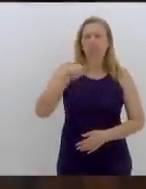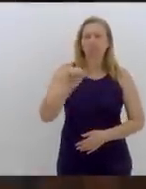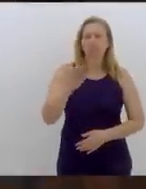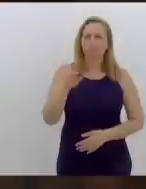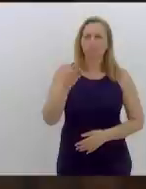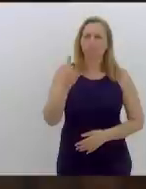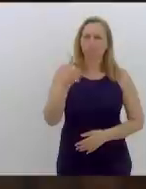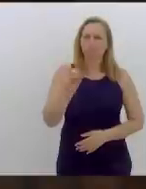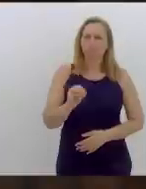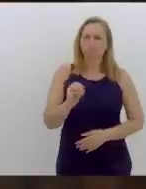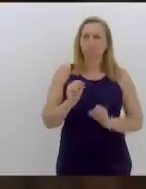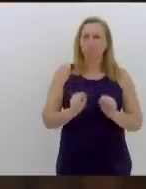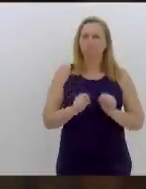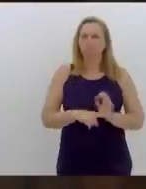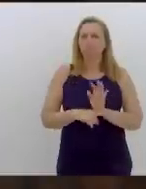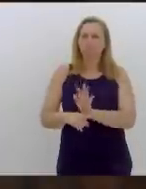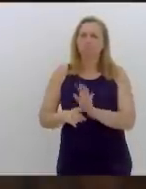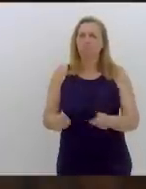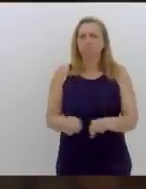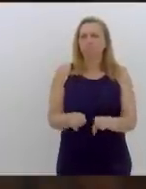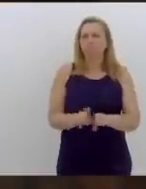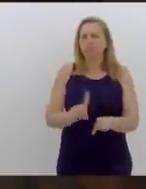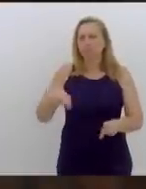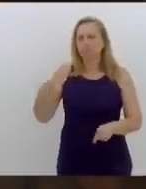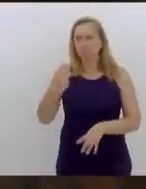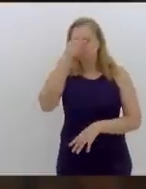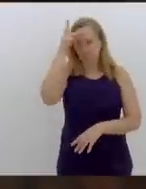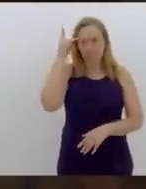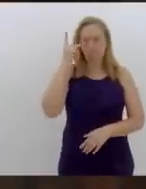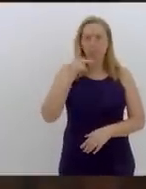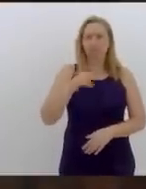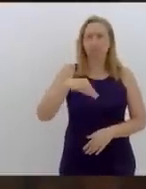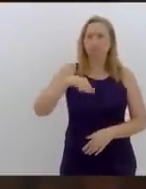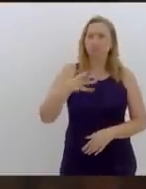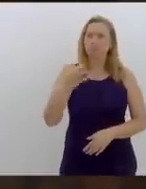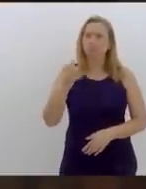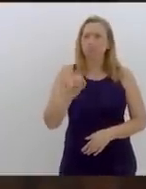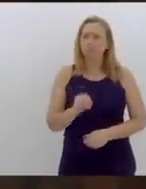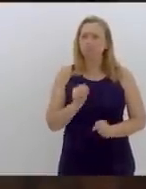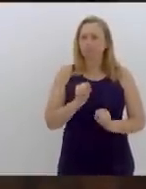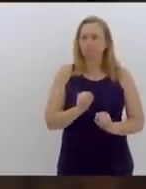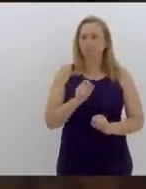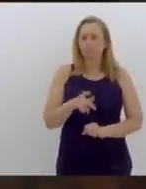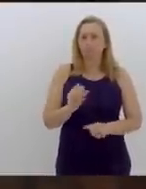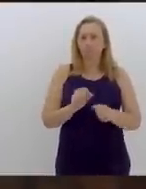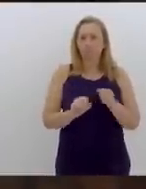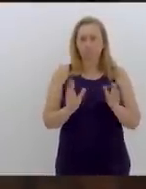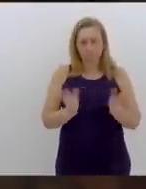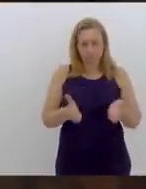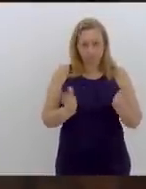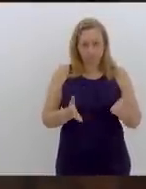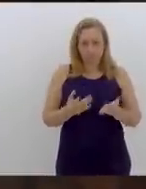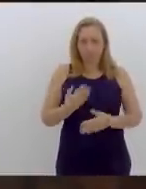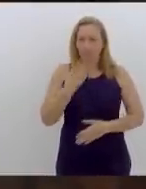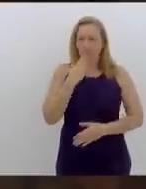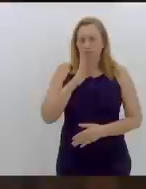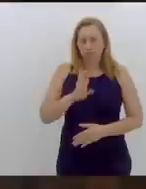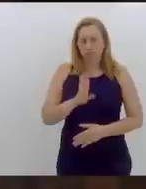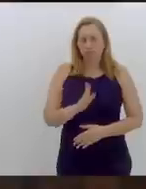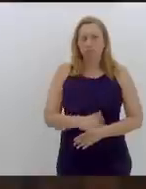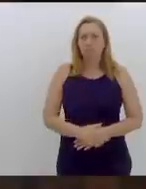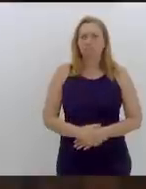para que eu pudesse ajudar também outras pessoas entendeu É o que eu posso fazer por você agora e me comprometo com isso